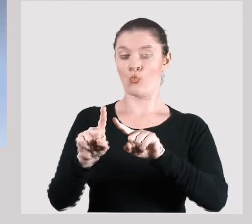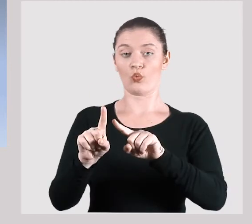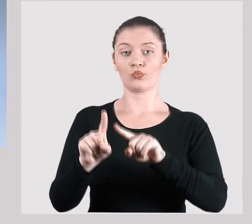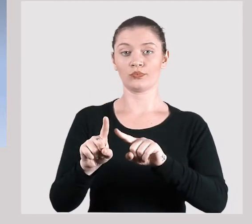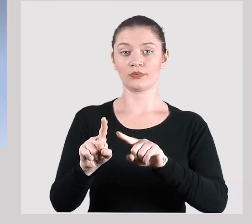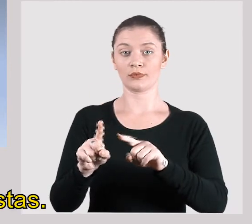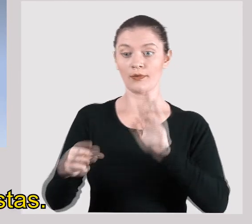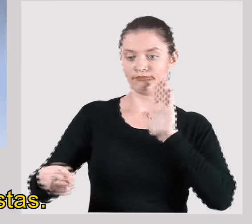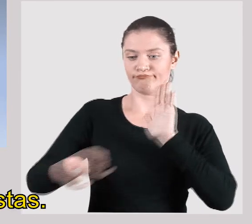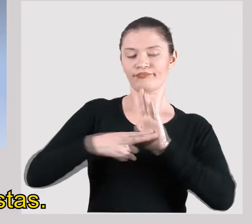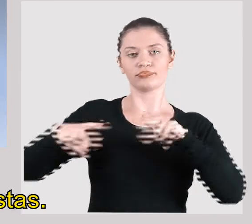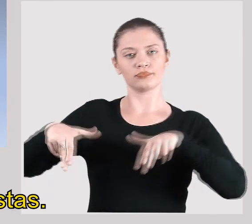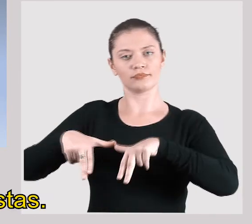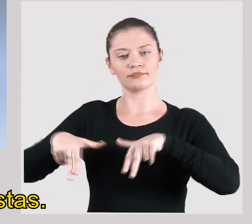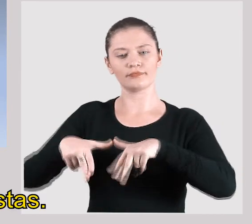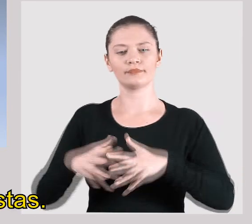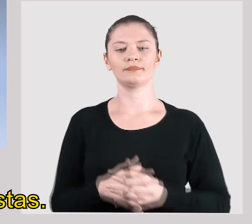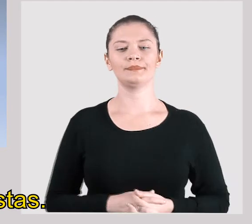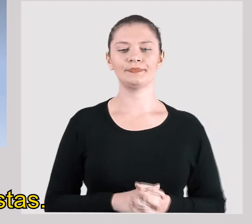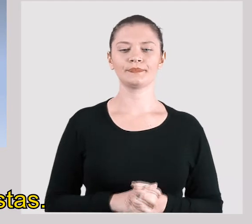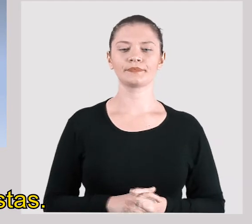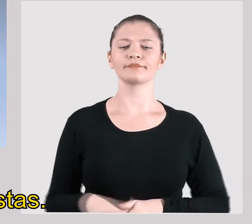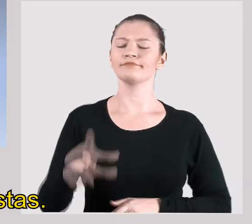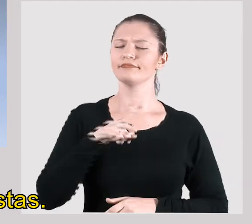de gênero. E aqui são assim,